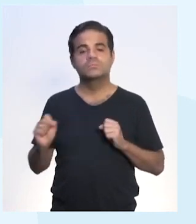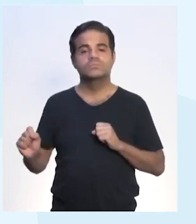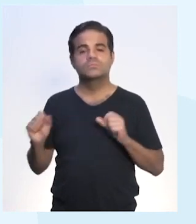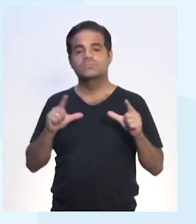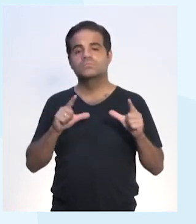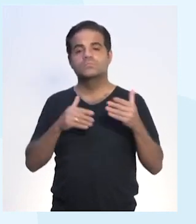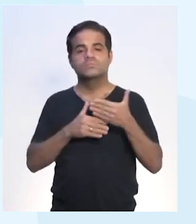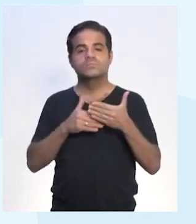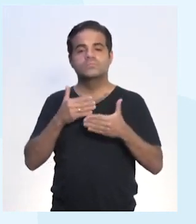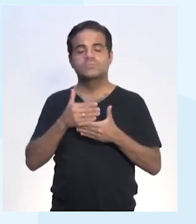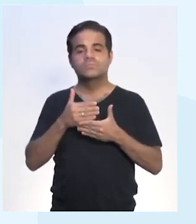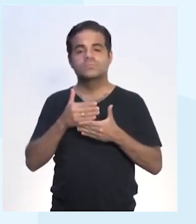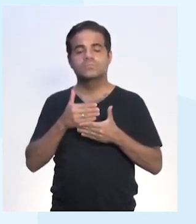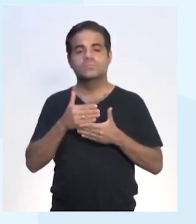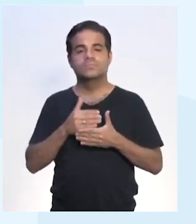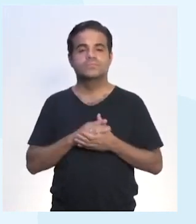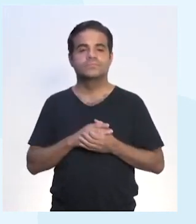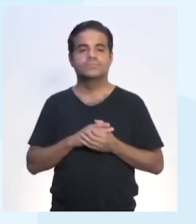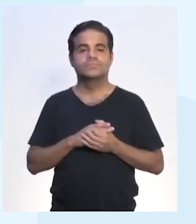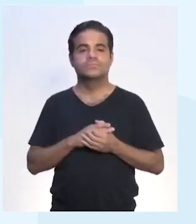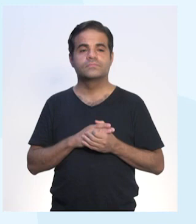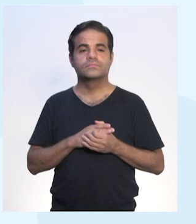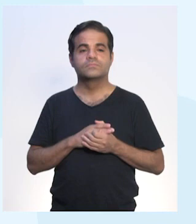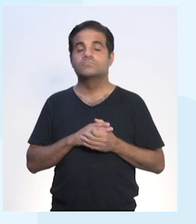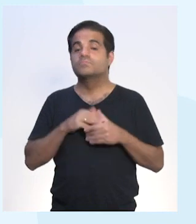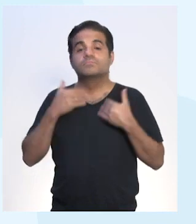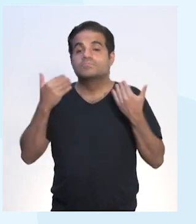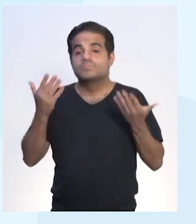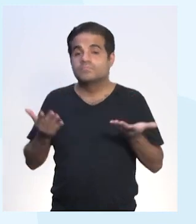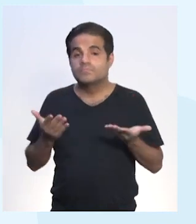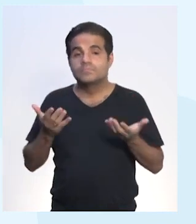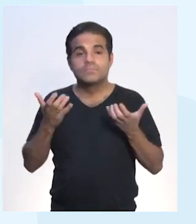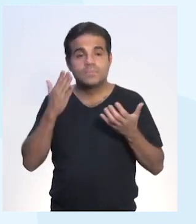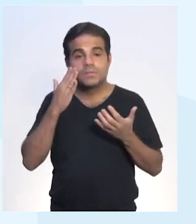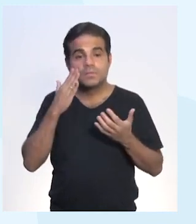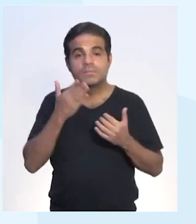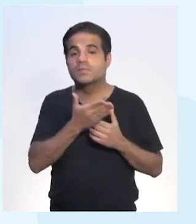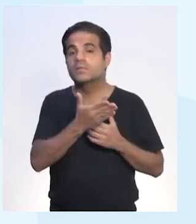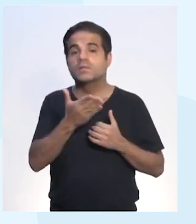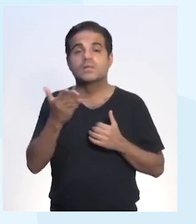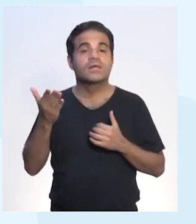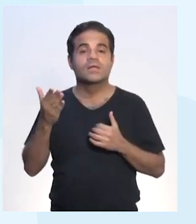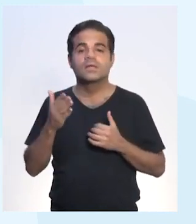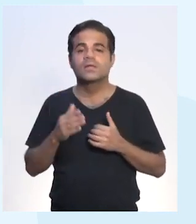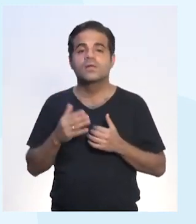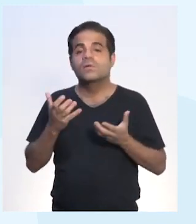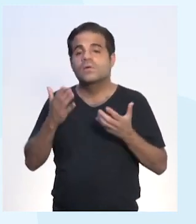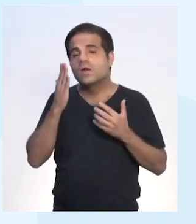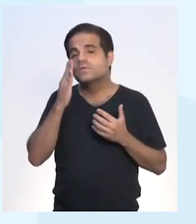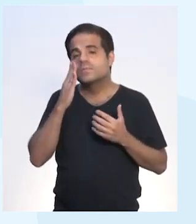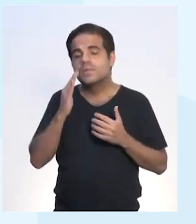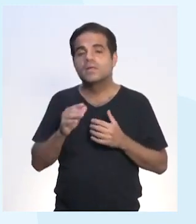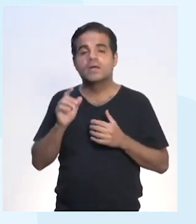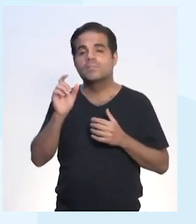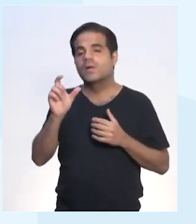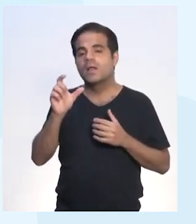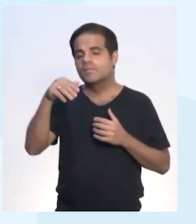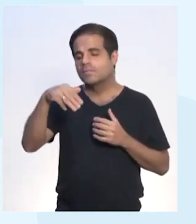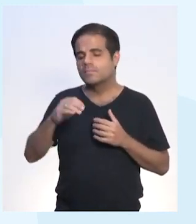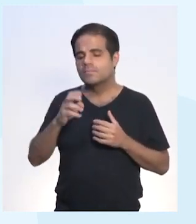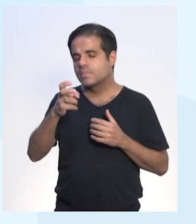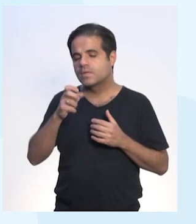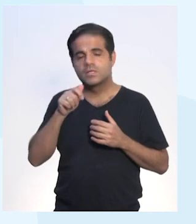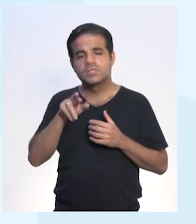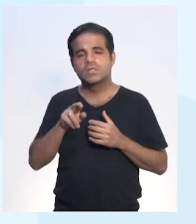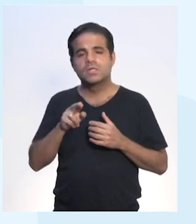slide, atividade para eles. Pessoal, agora é com vocês. Eu quero saber qual é o